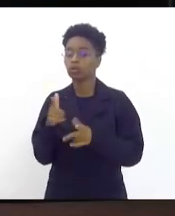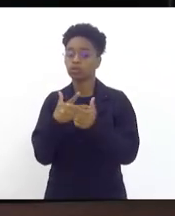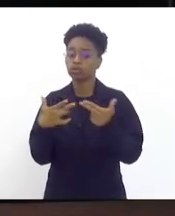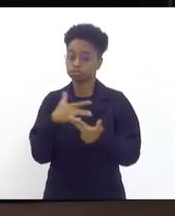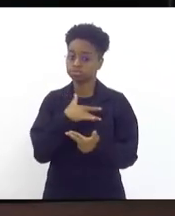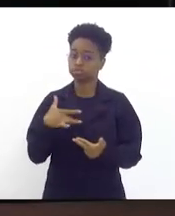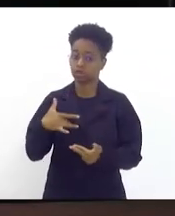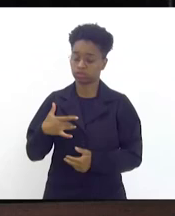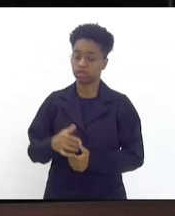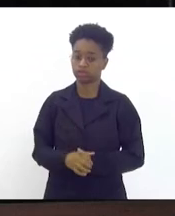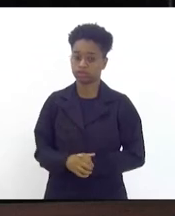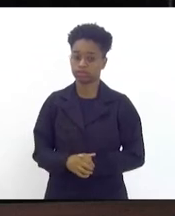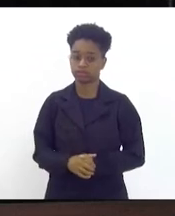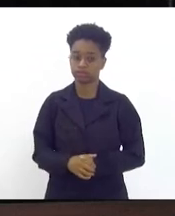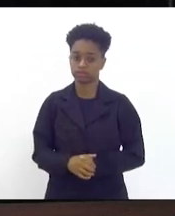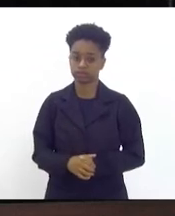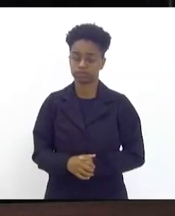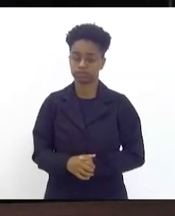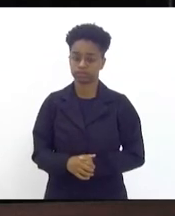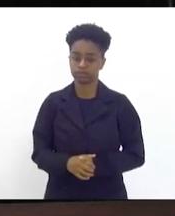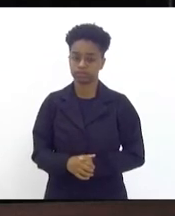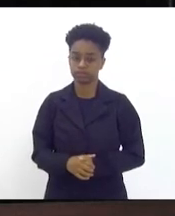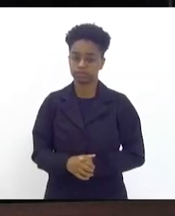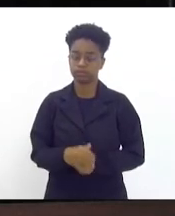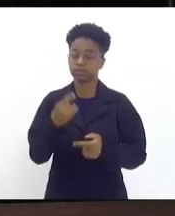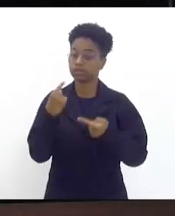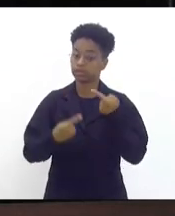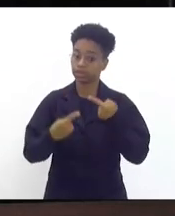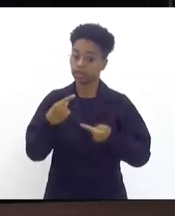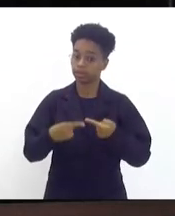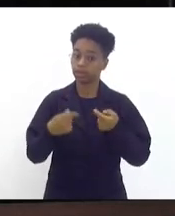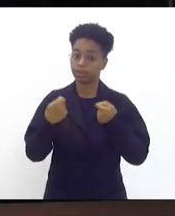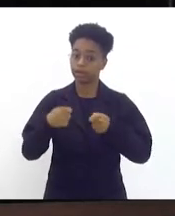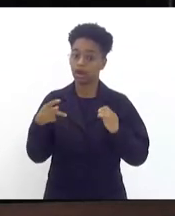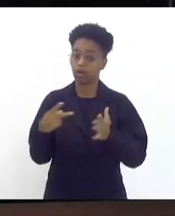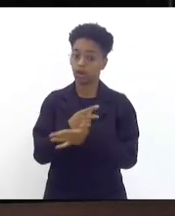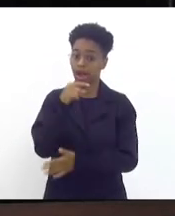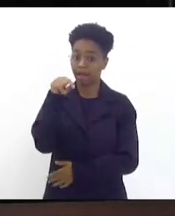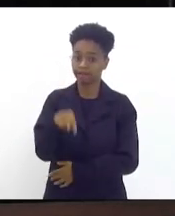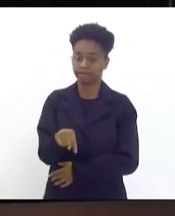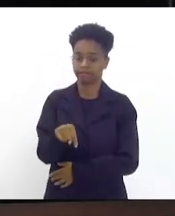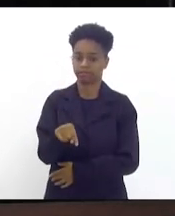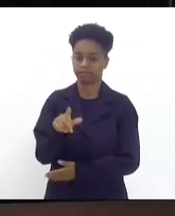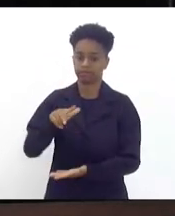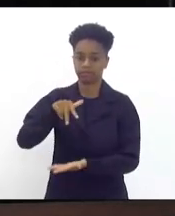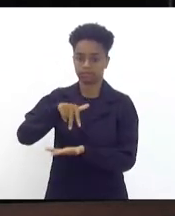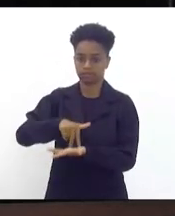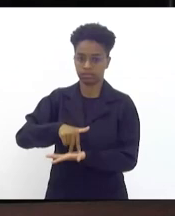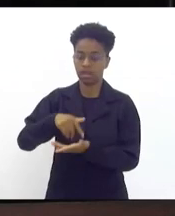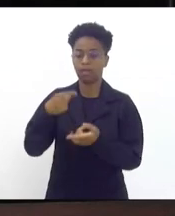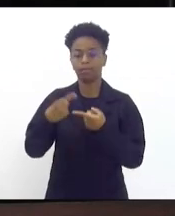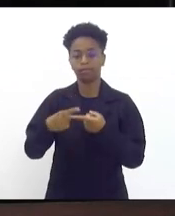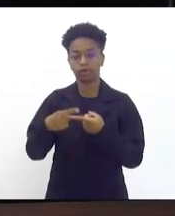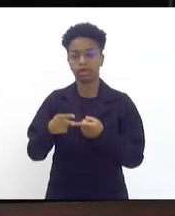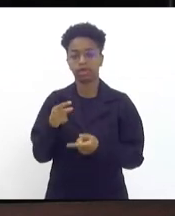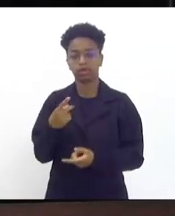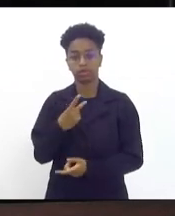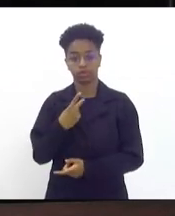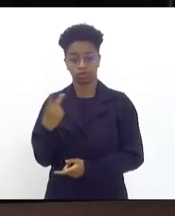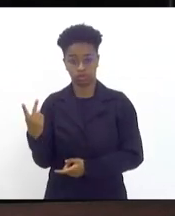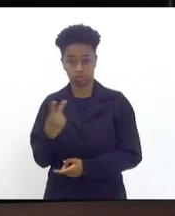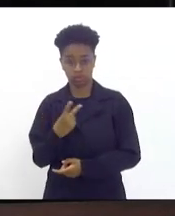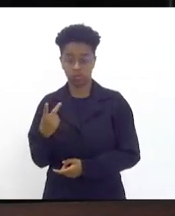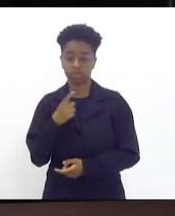saudável presidente que é a dos debates serem feitos aqui na Tribuna debates nós estamos aqui vindo